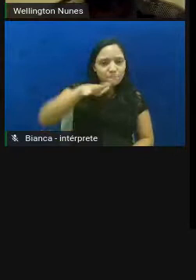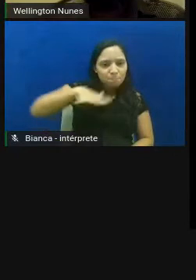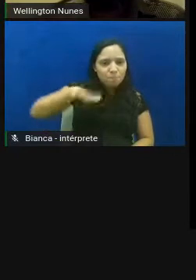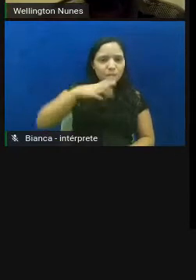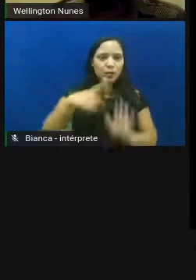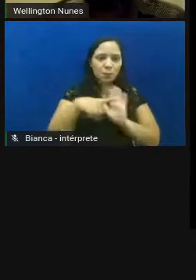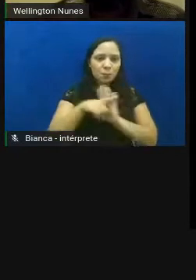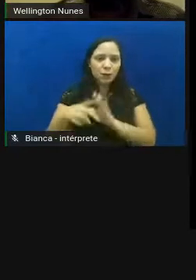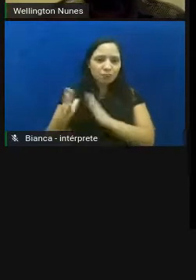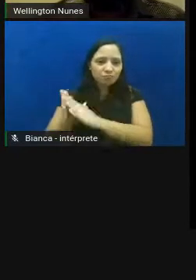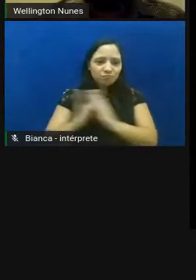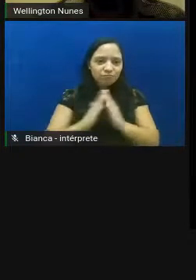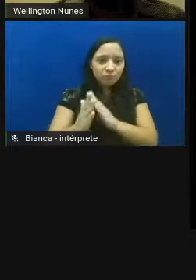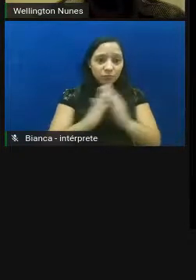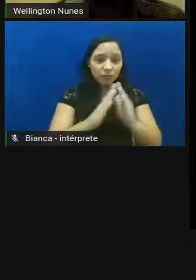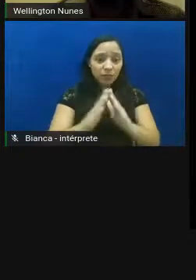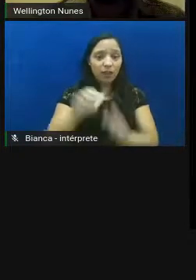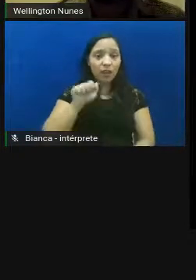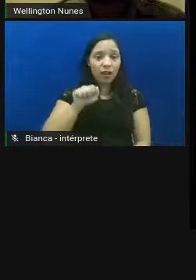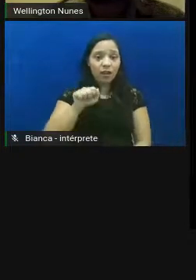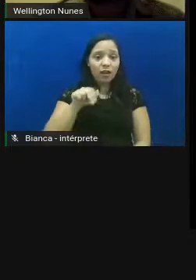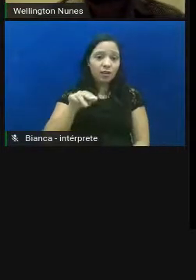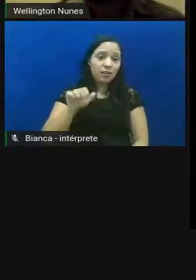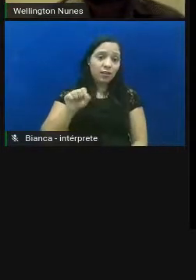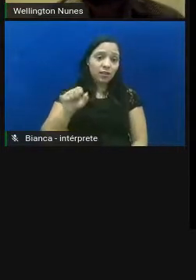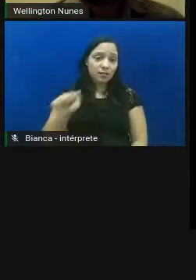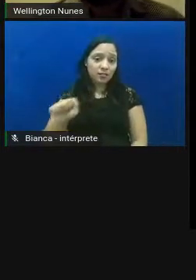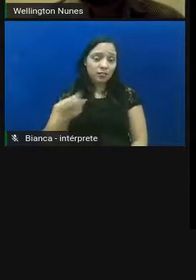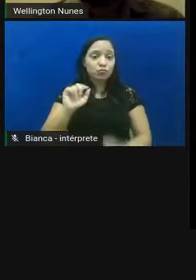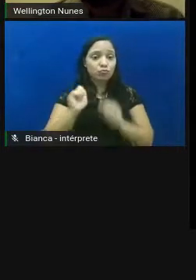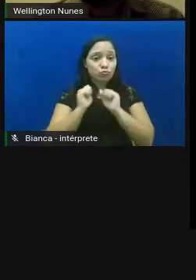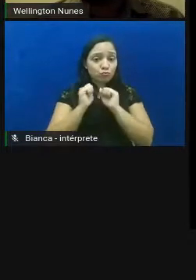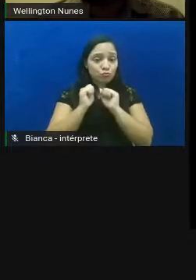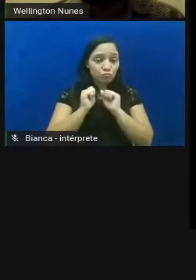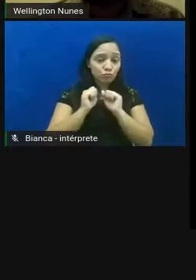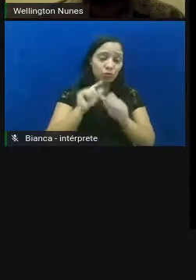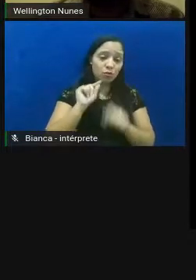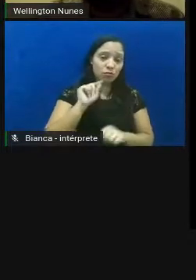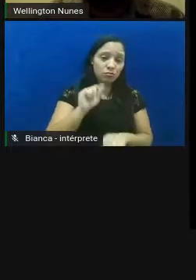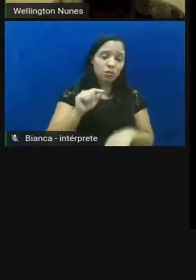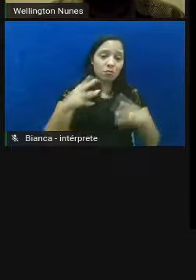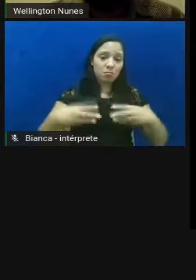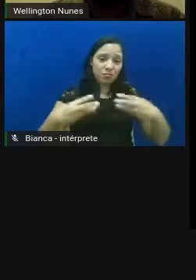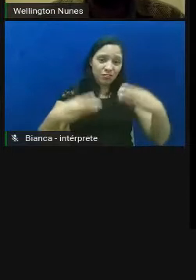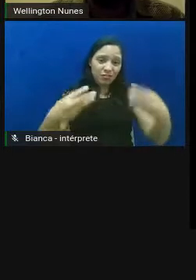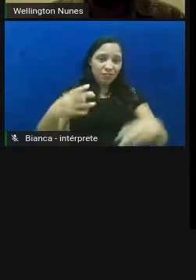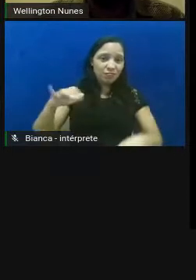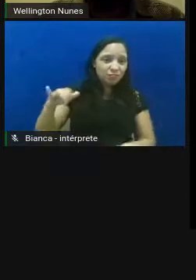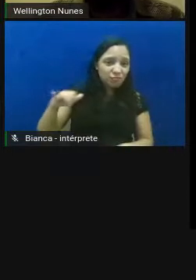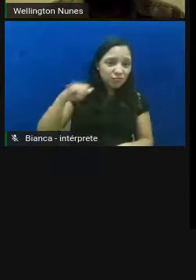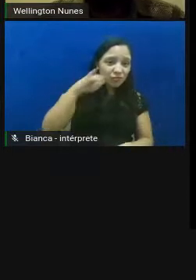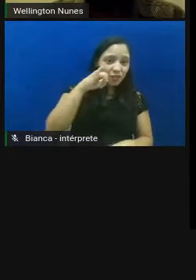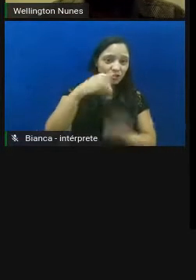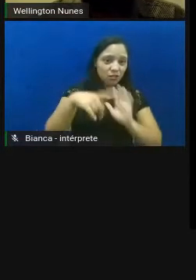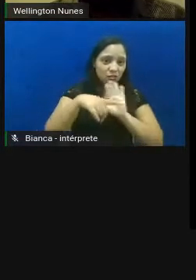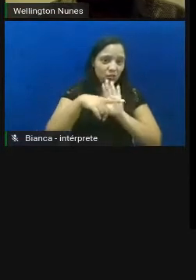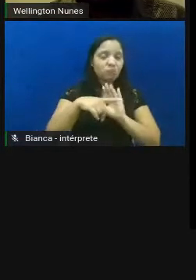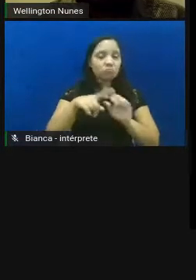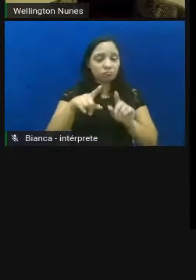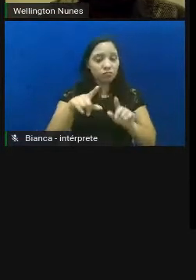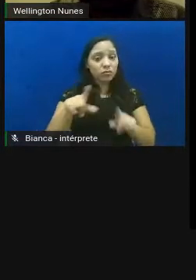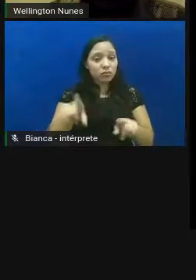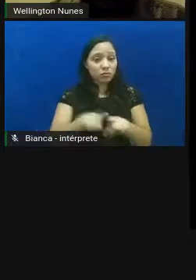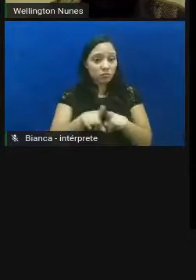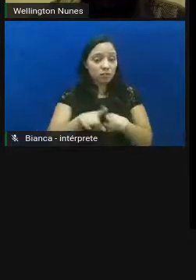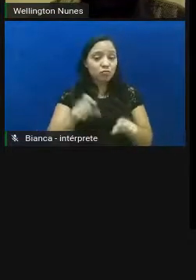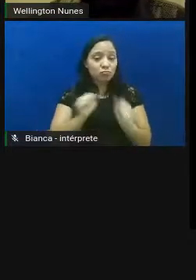Nacional de Aviação Civil, junto com o Ministério da Defesa, ele traça diversas regras de onde se pode ou não utilizar